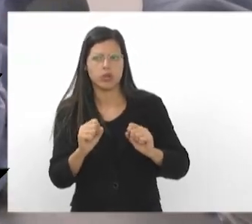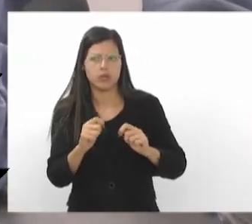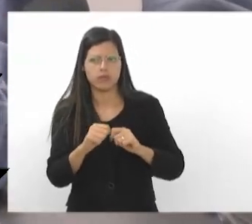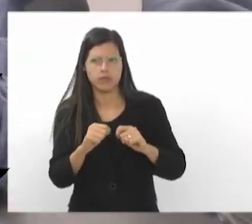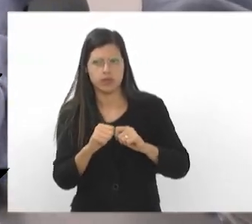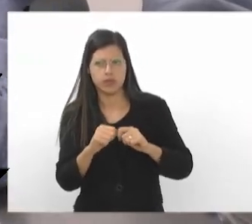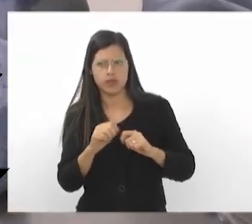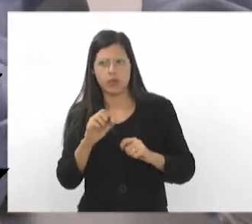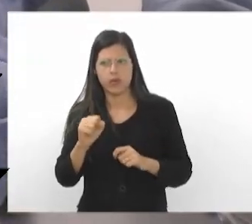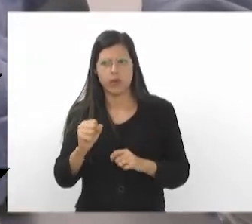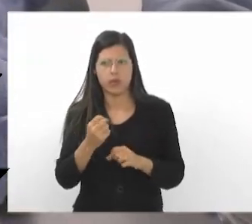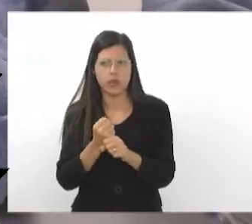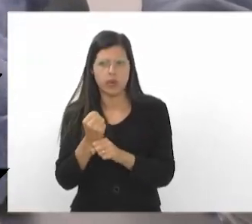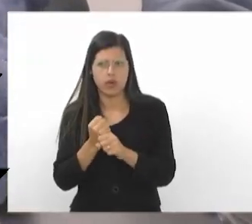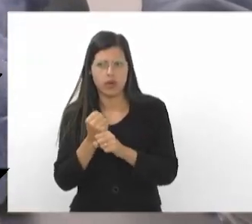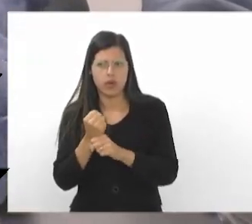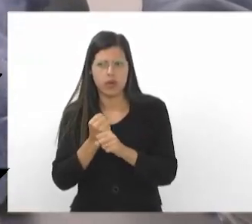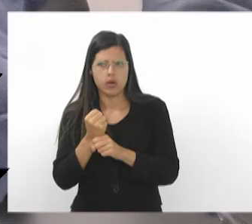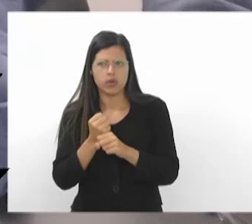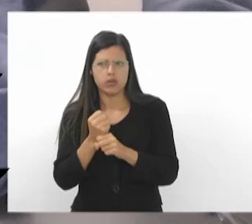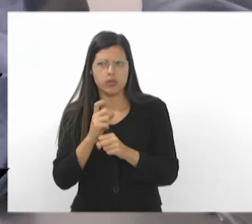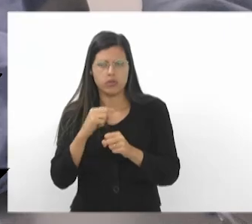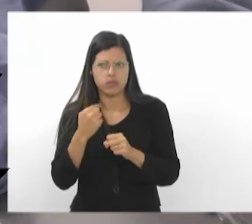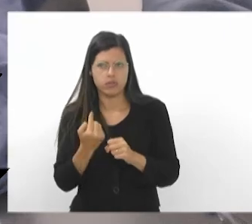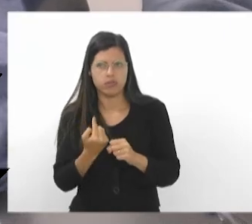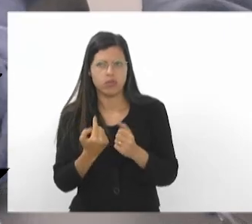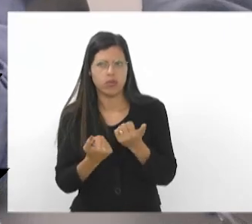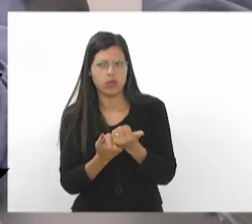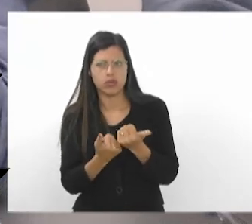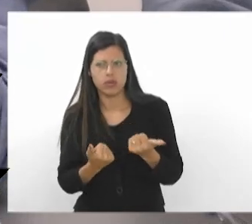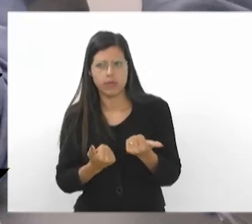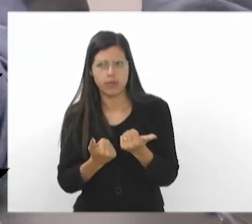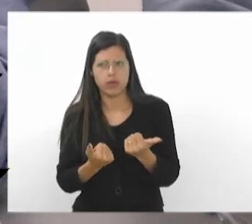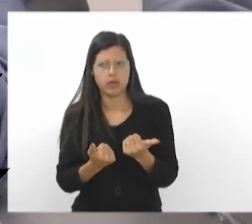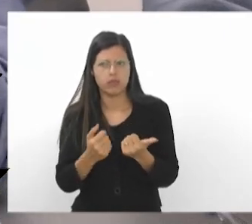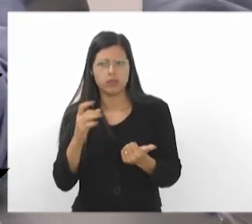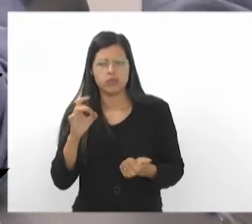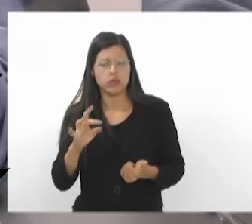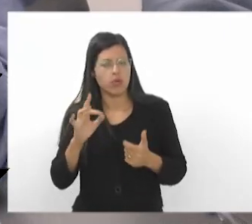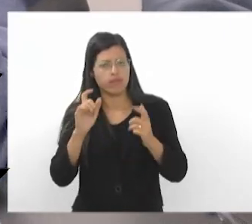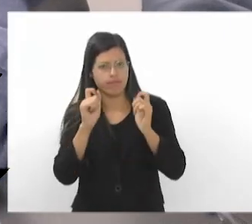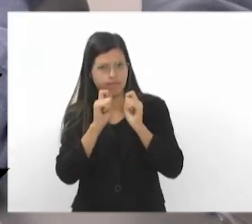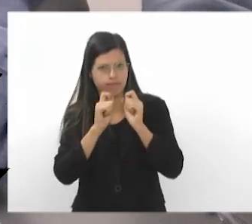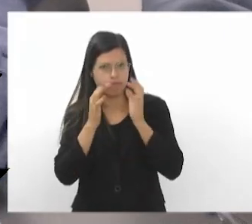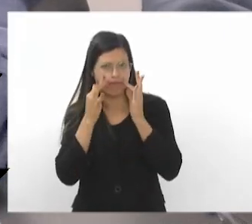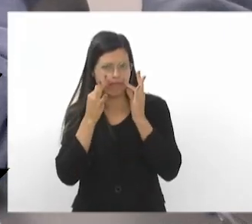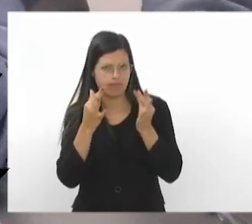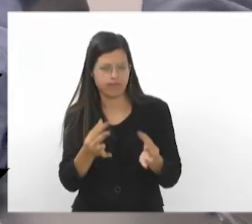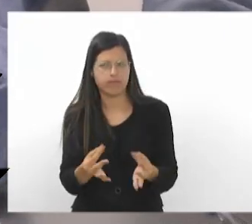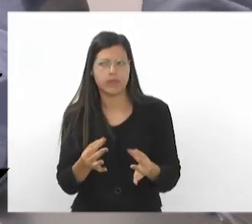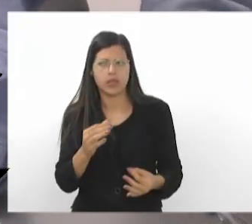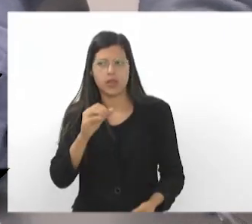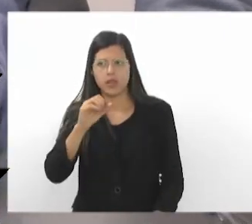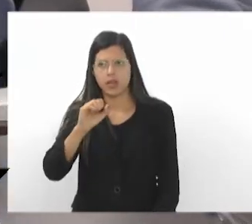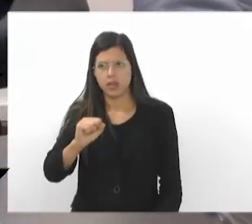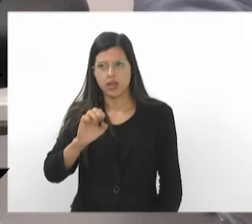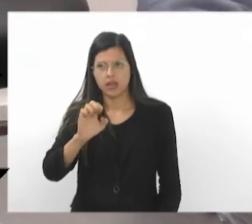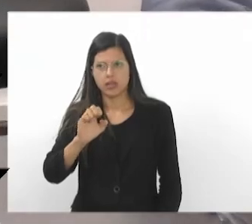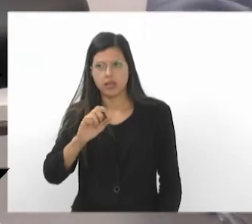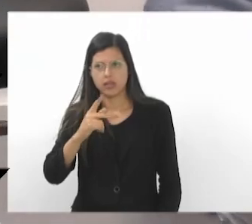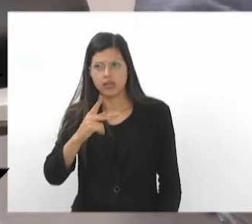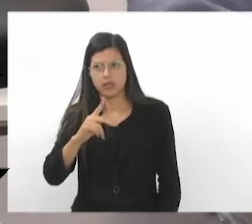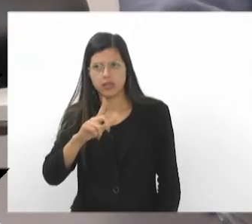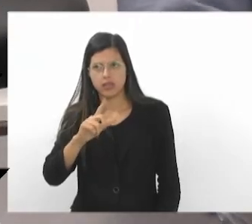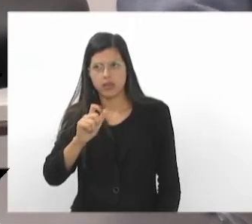uma iniciativa que todos nós apoiamos. Então, só para chamar a atenção disso, a CEPLAG, depois da correção,